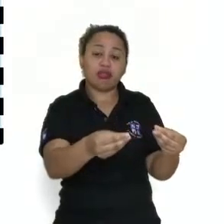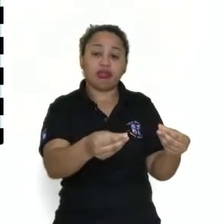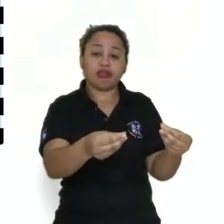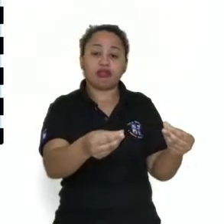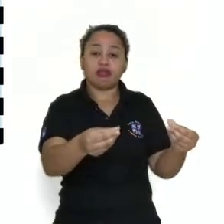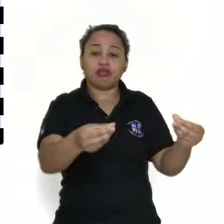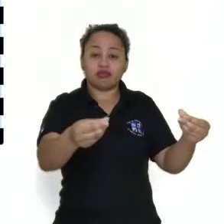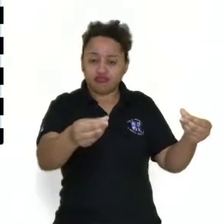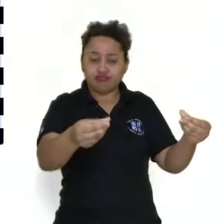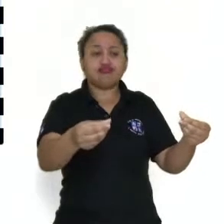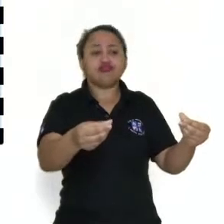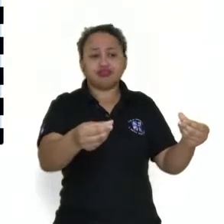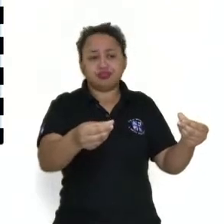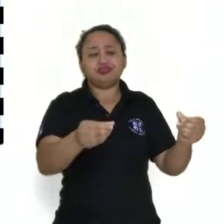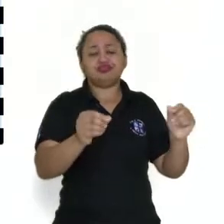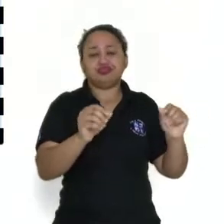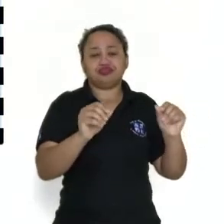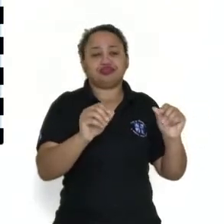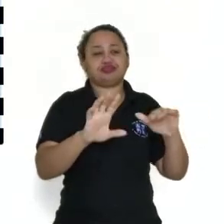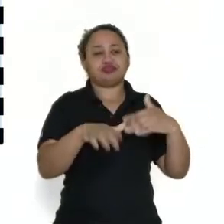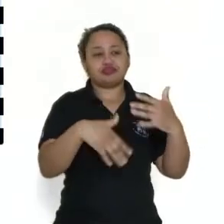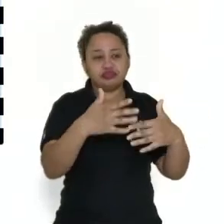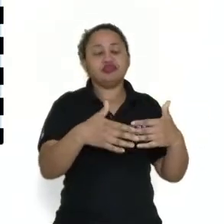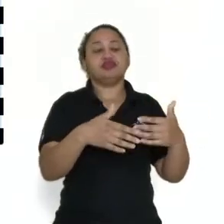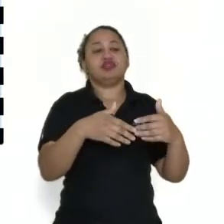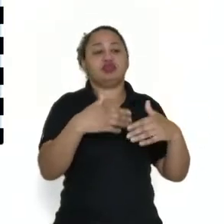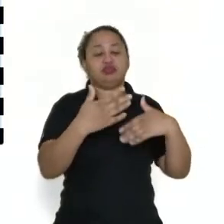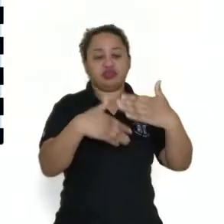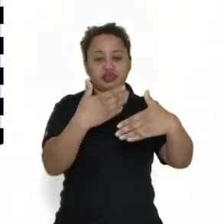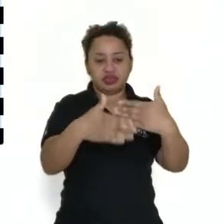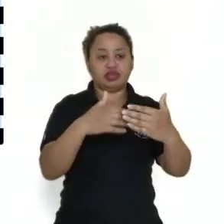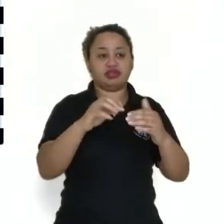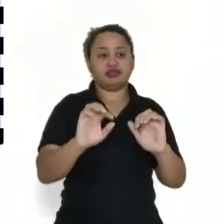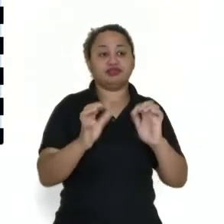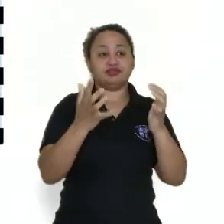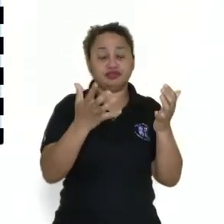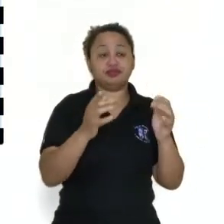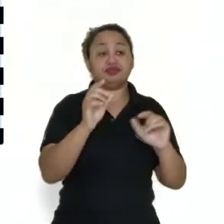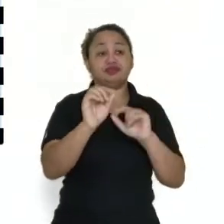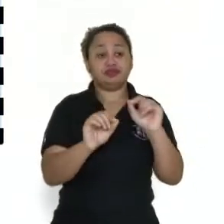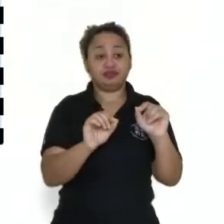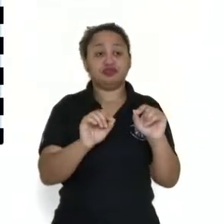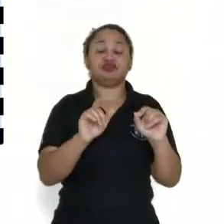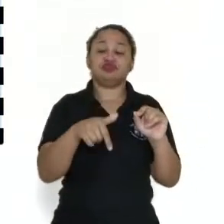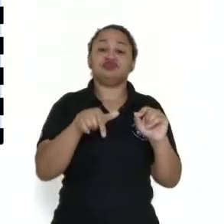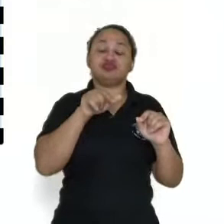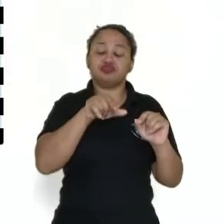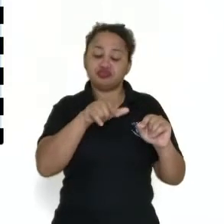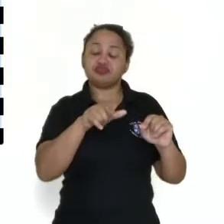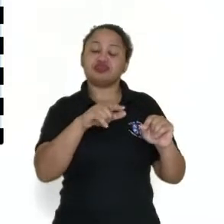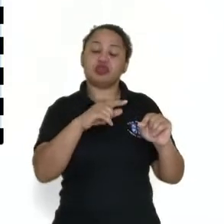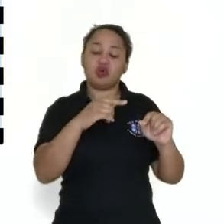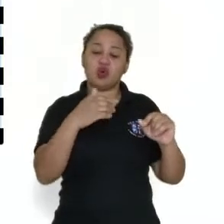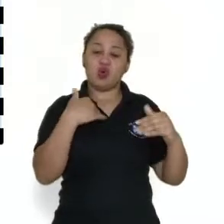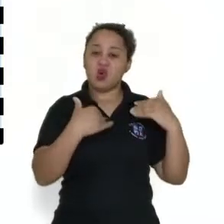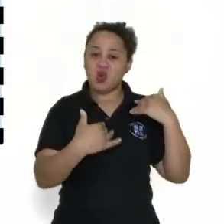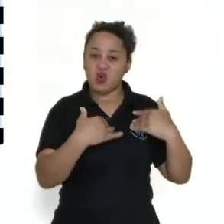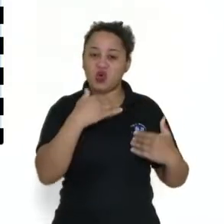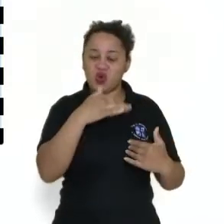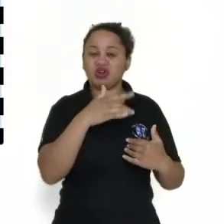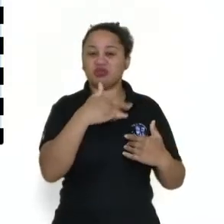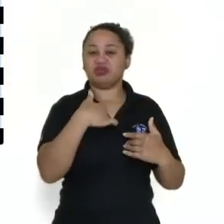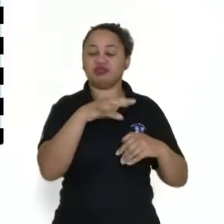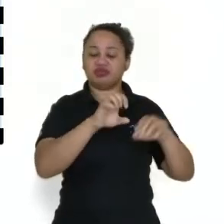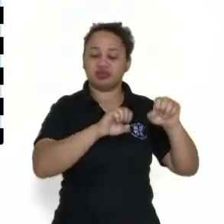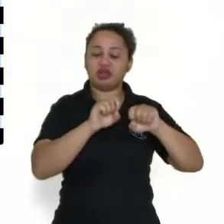deteriorado, né? Ou seja, sendo feito esse processo todo, esse organismo dele, o corpo dele, que